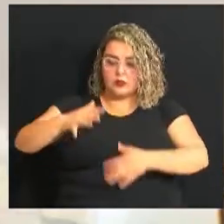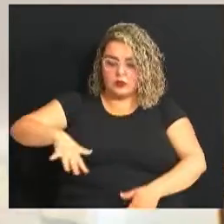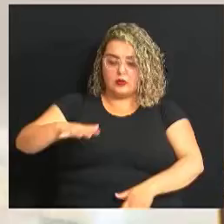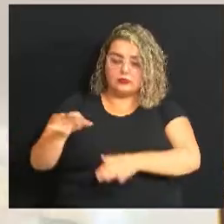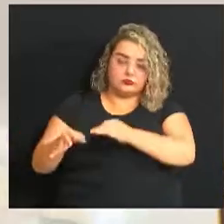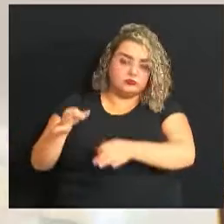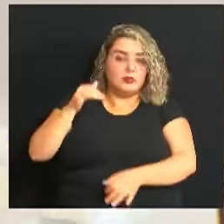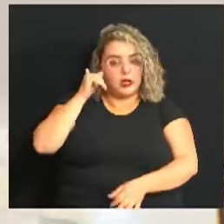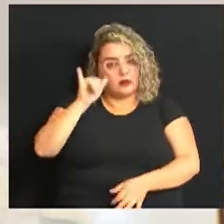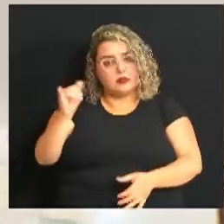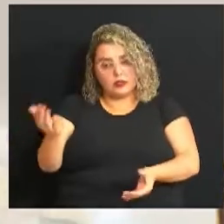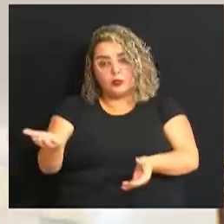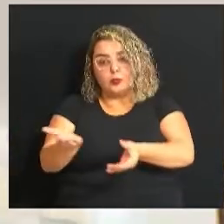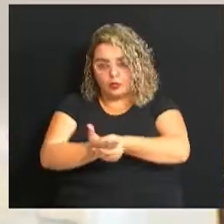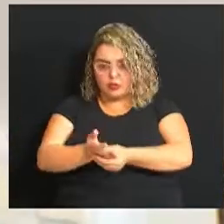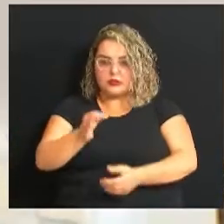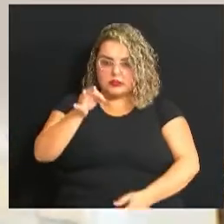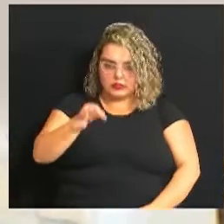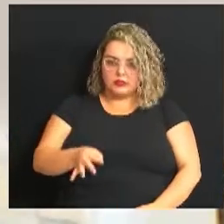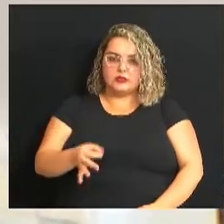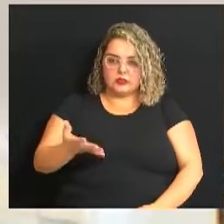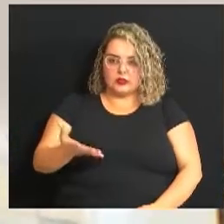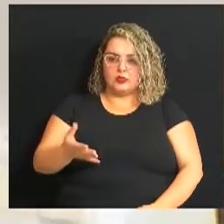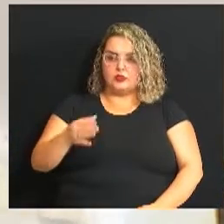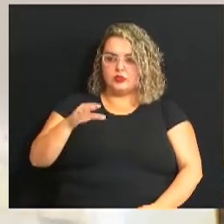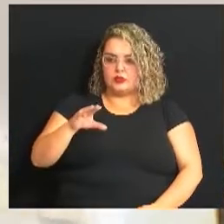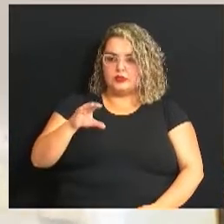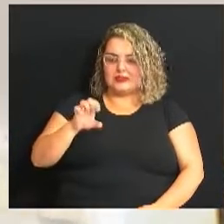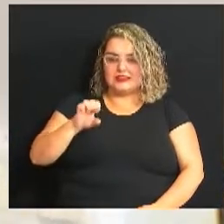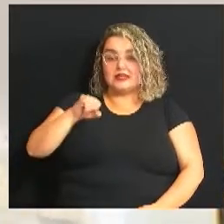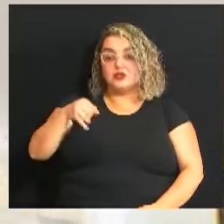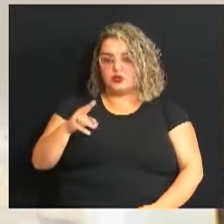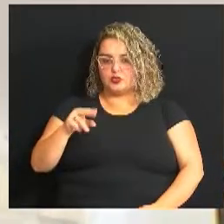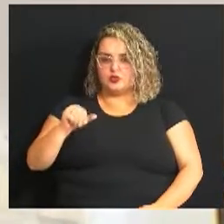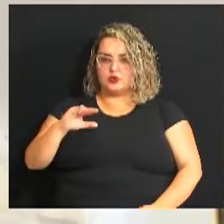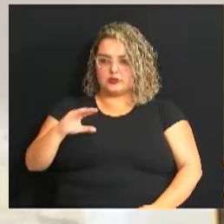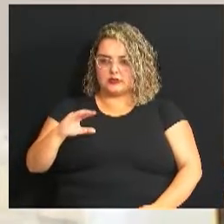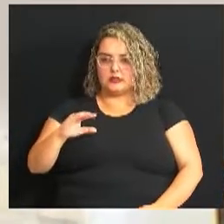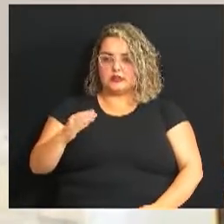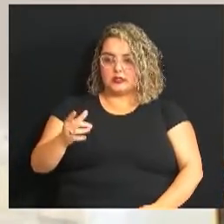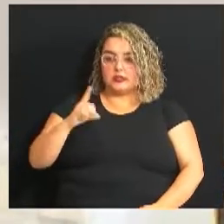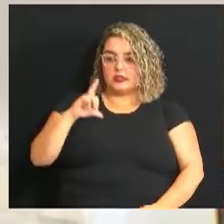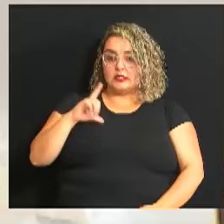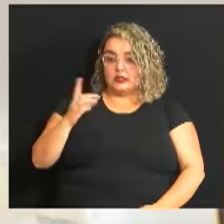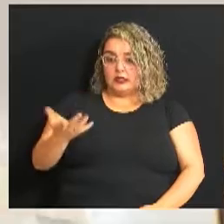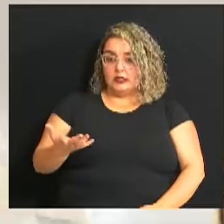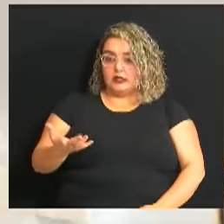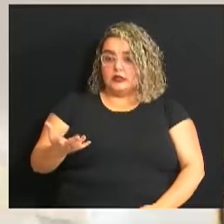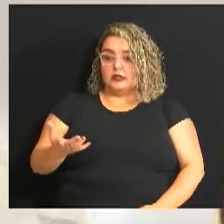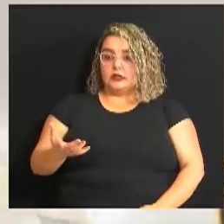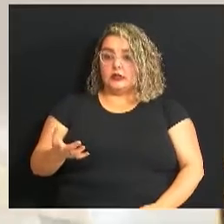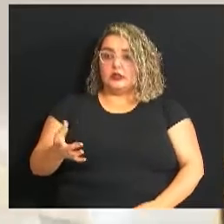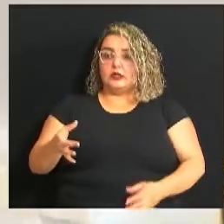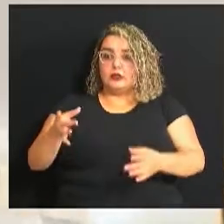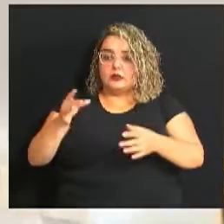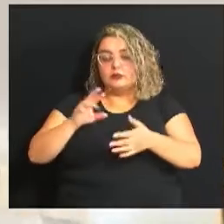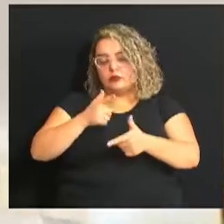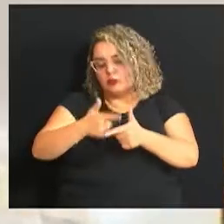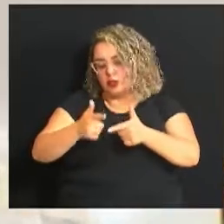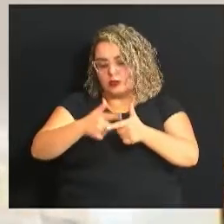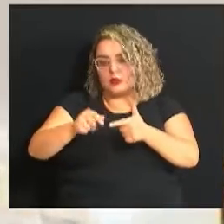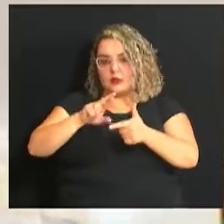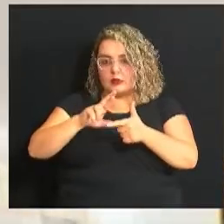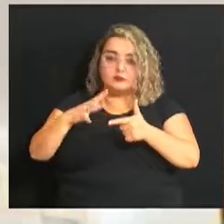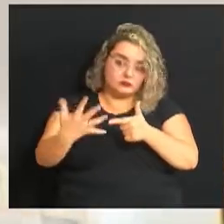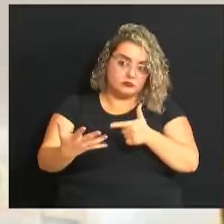ações judiciais. Então, a ideia do Sejusc é que as pessoas, tendo a perspectiva de composição, de solução de um conflito, elas